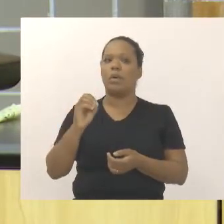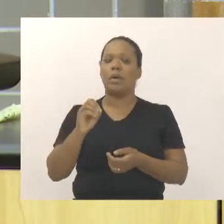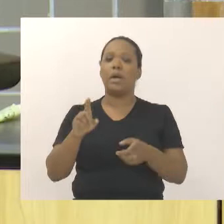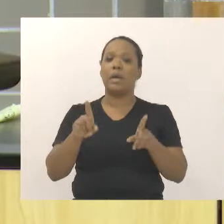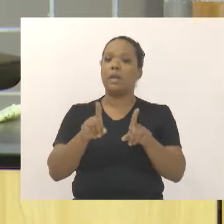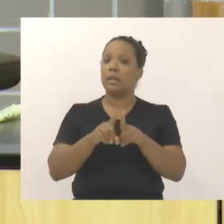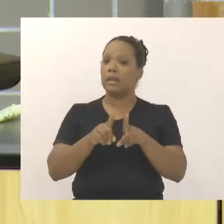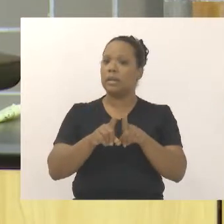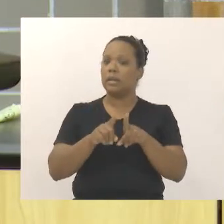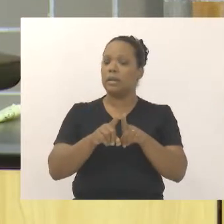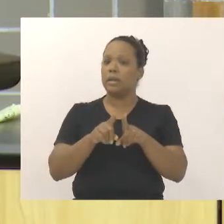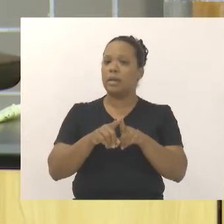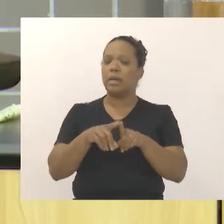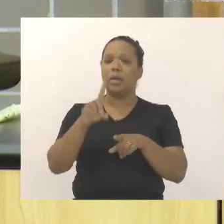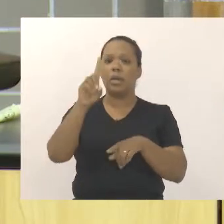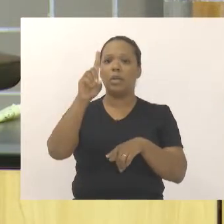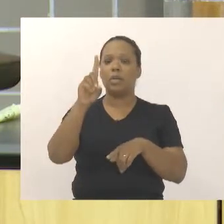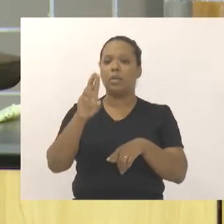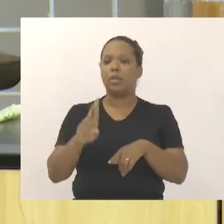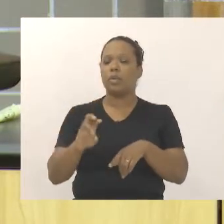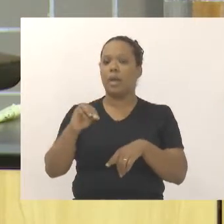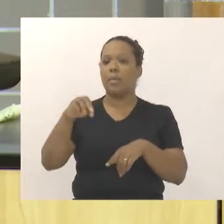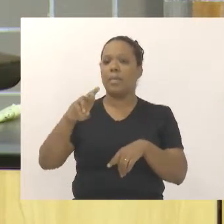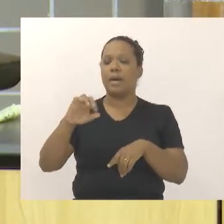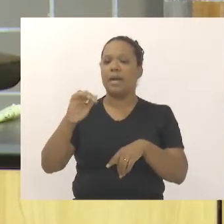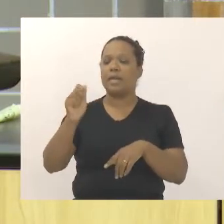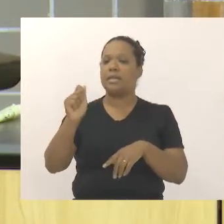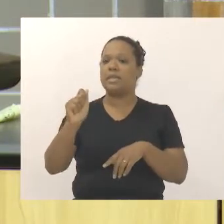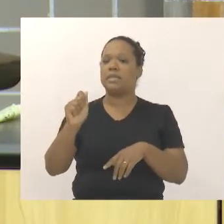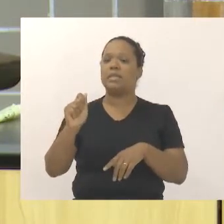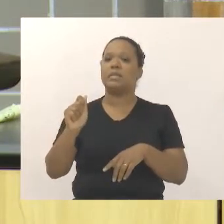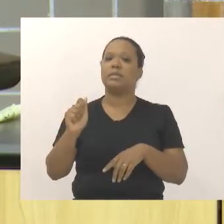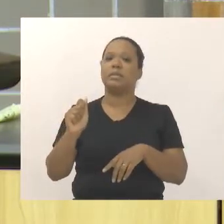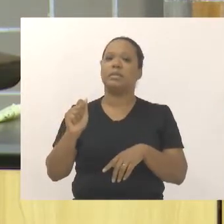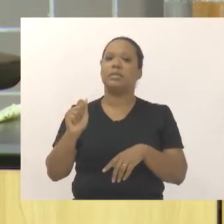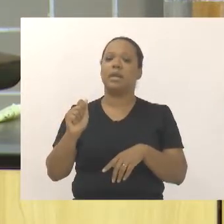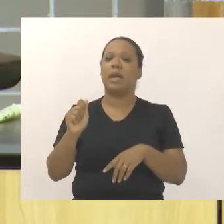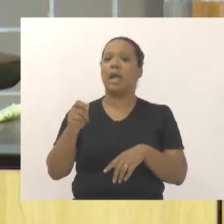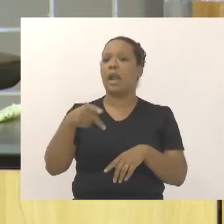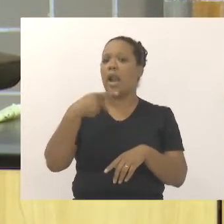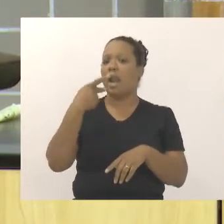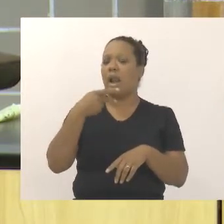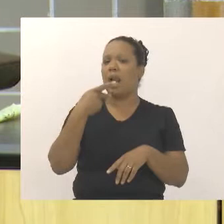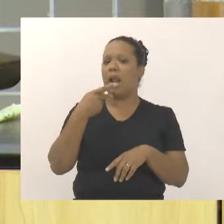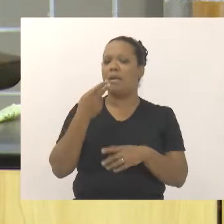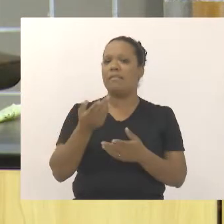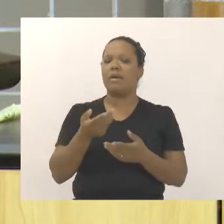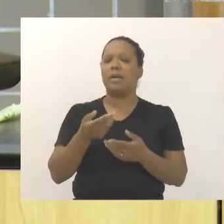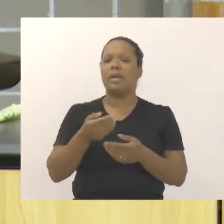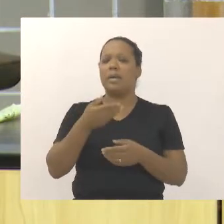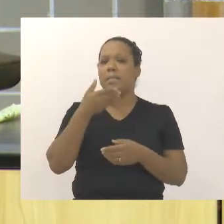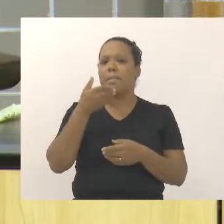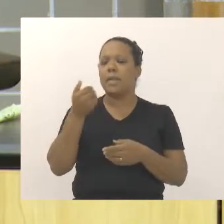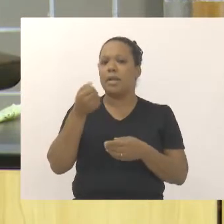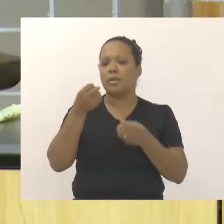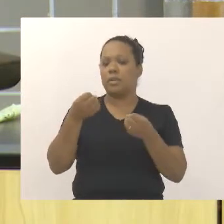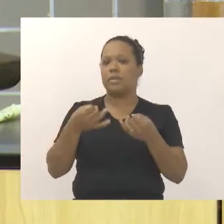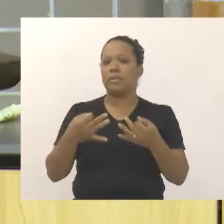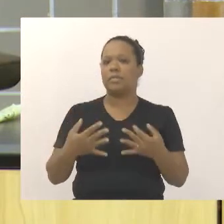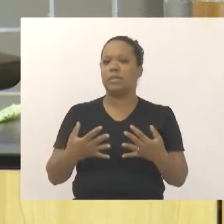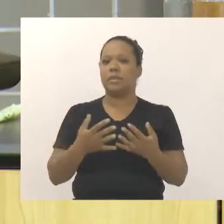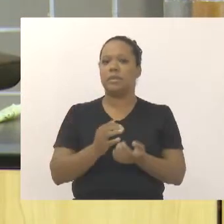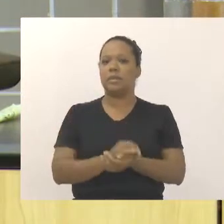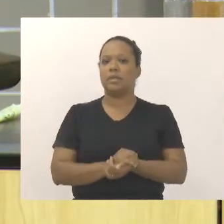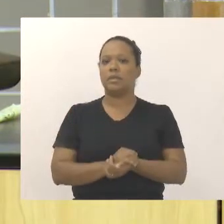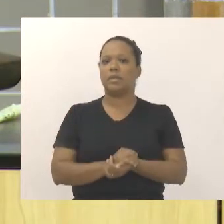a posição da doutora Márcia, como médica, para ela poder colocar um pouquinho mais do entendimento dela, porque